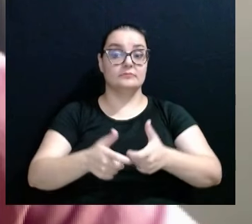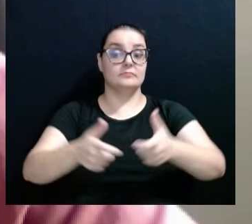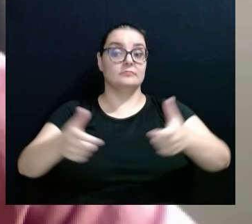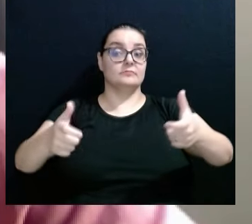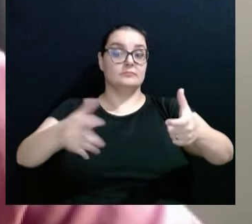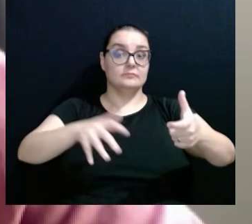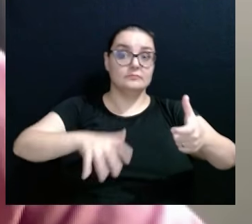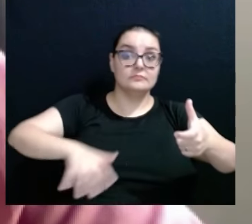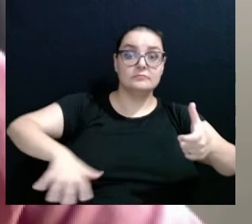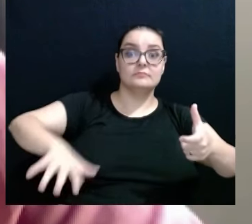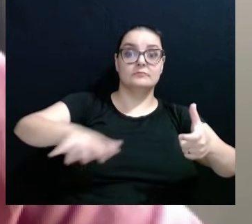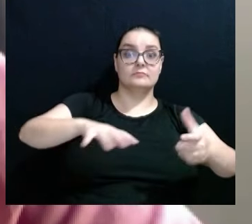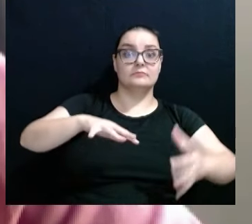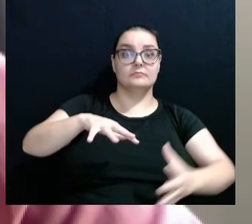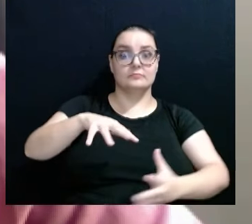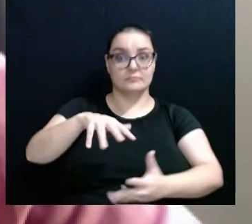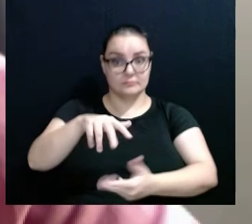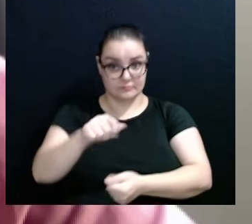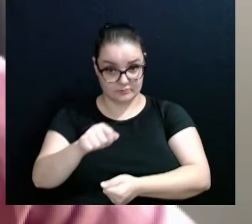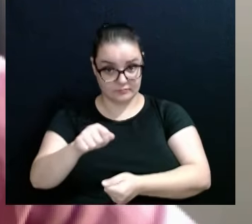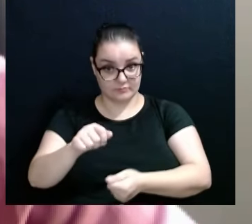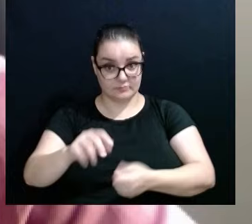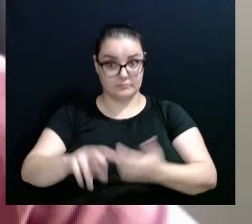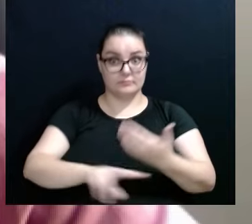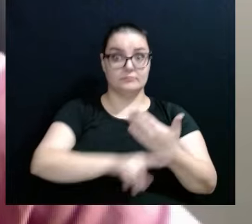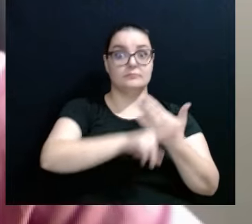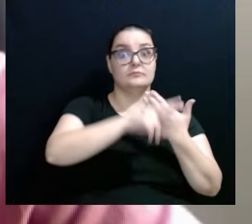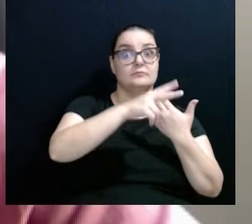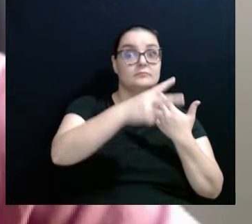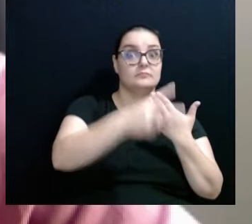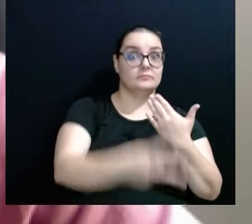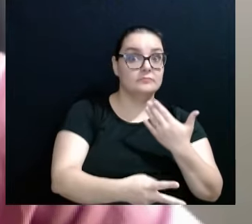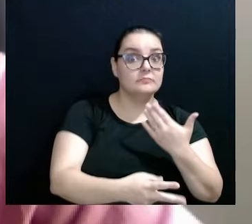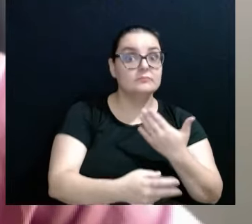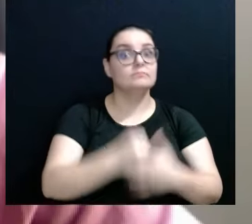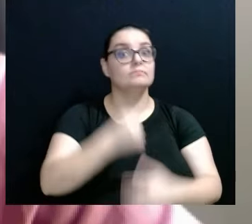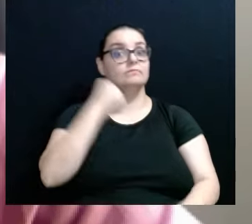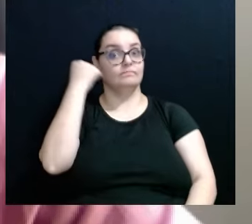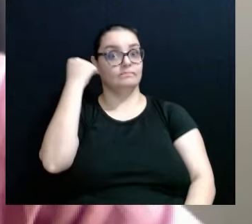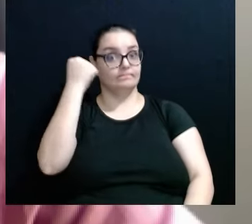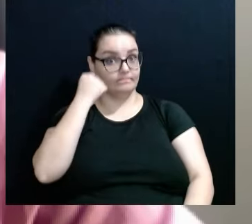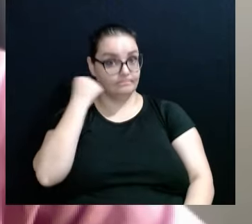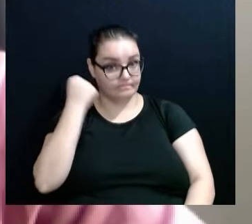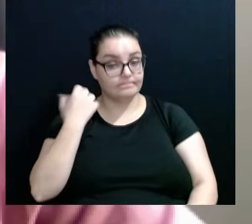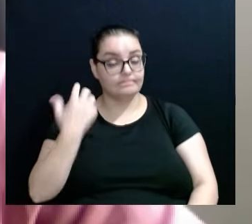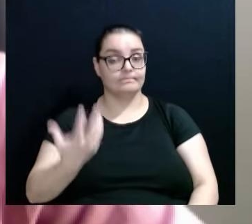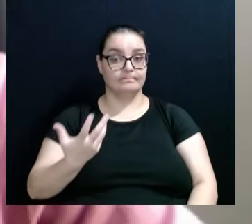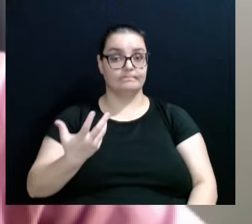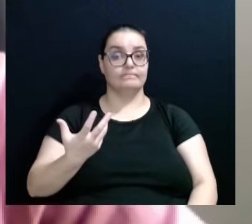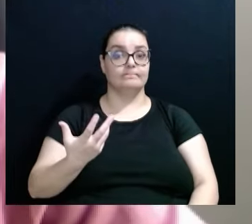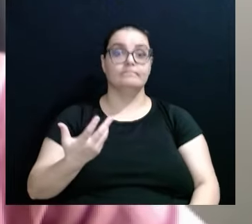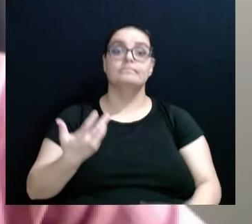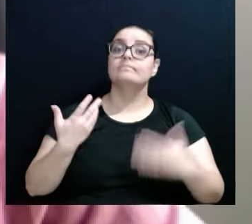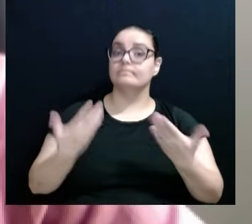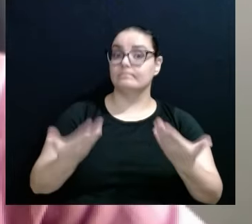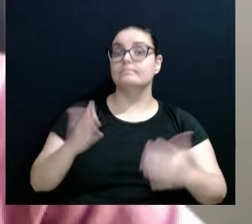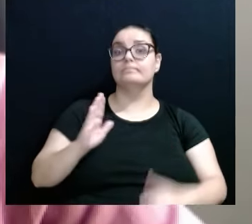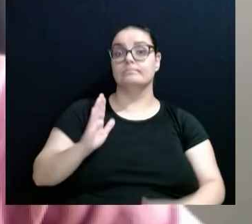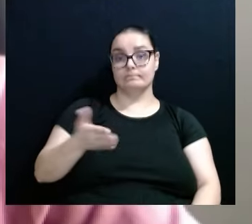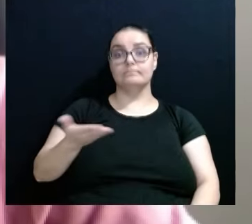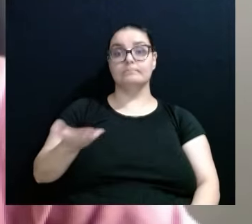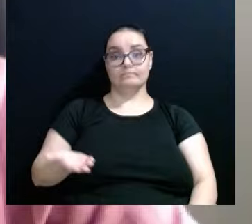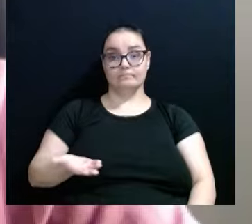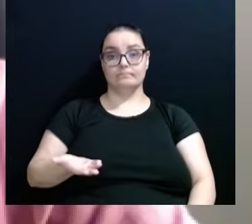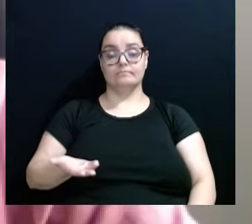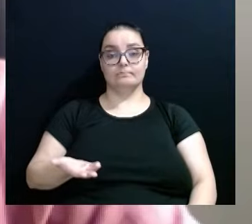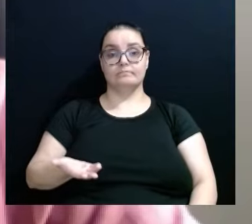afetar grandes áreas do planeta e trazer impactos muito grandes, muito grandes.